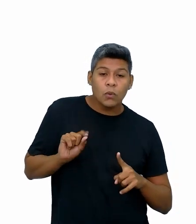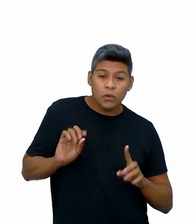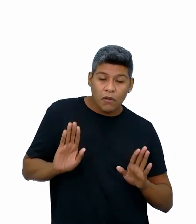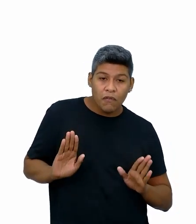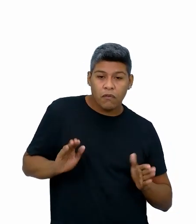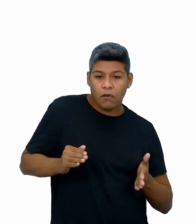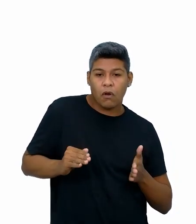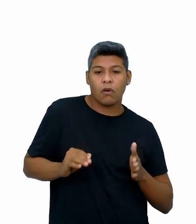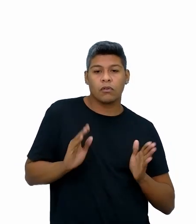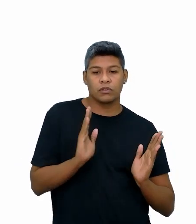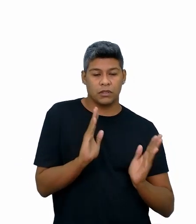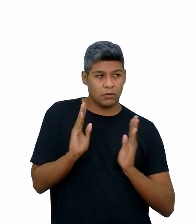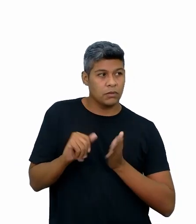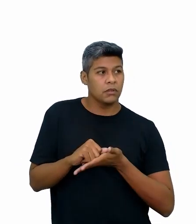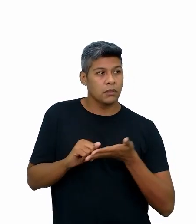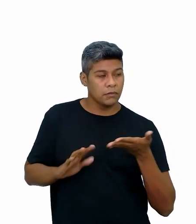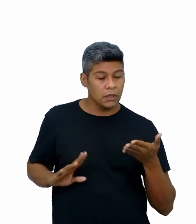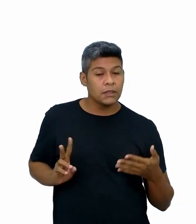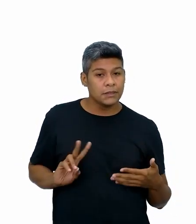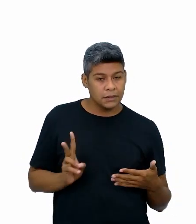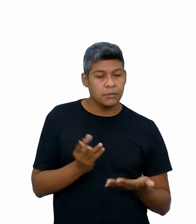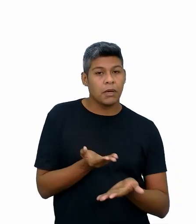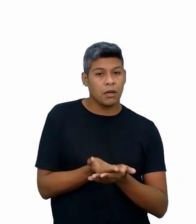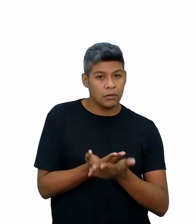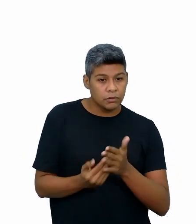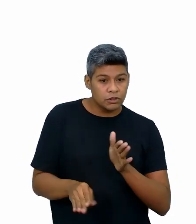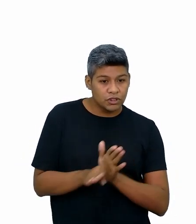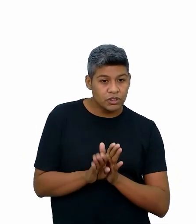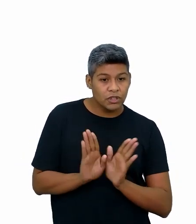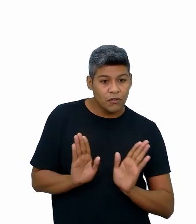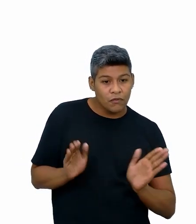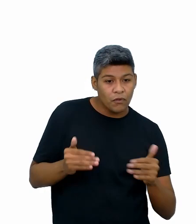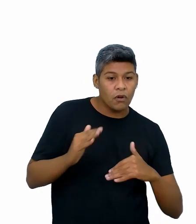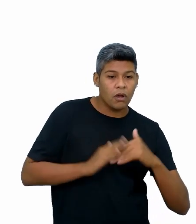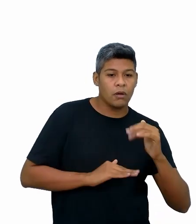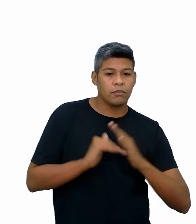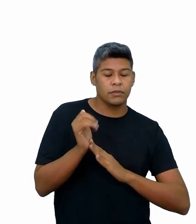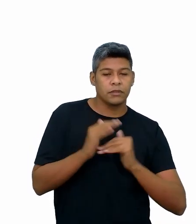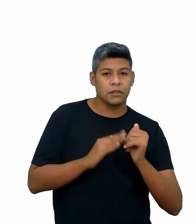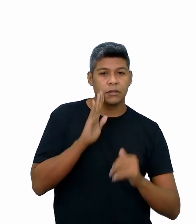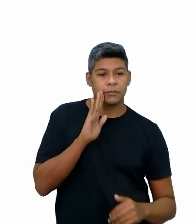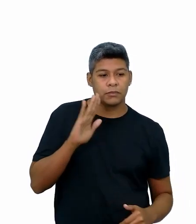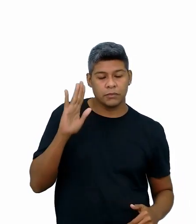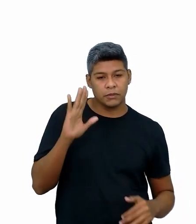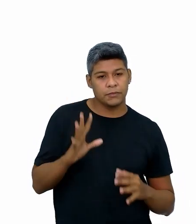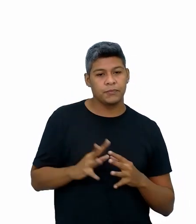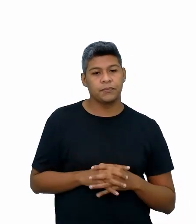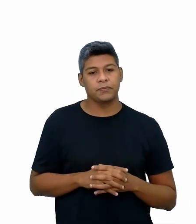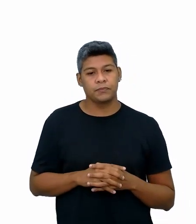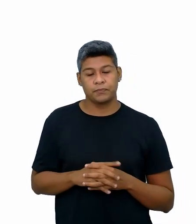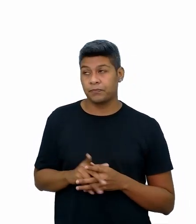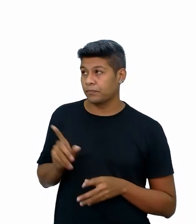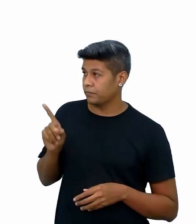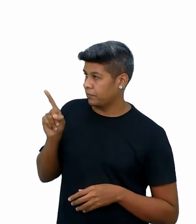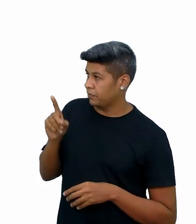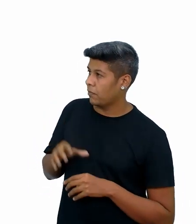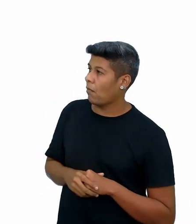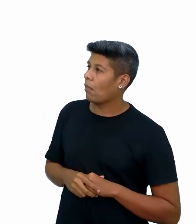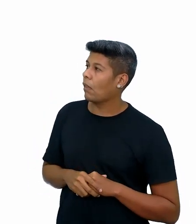final da sequência de atividades, fazer com que o estudante chegue ao foco da habilidade essencial. Aqui a gente tem